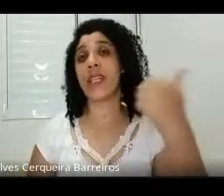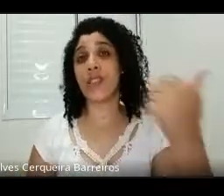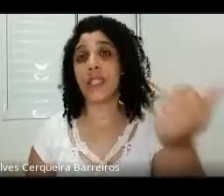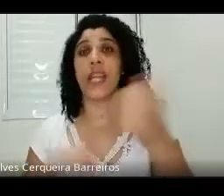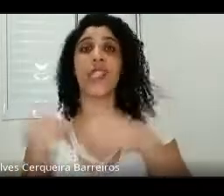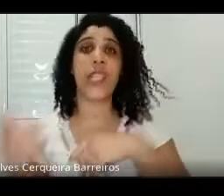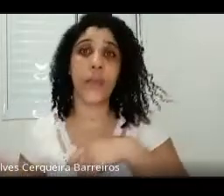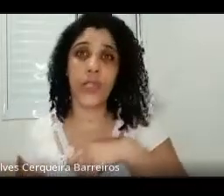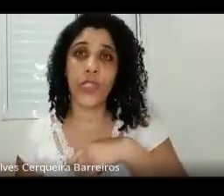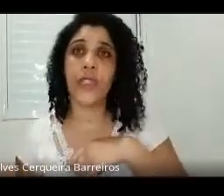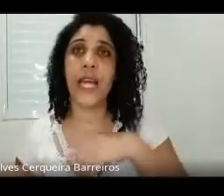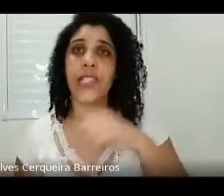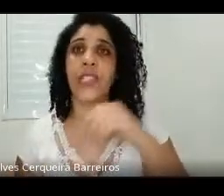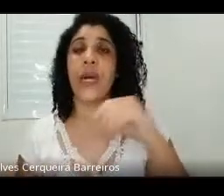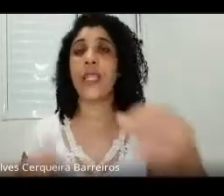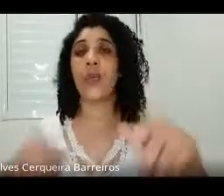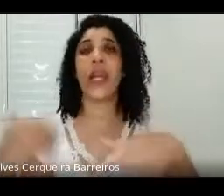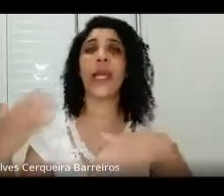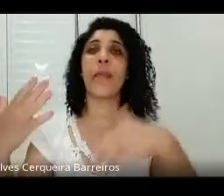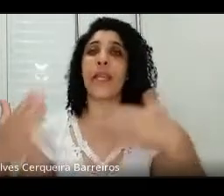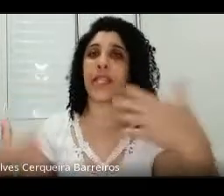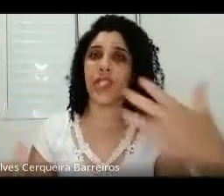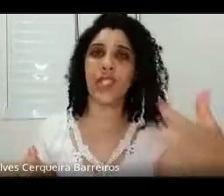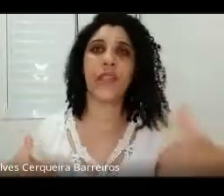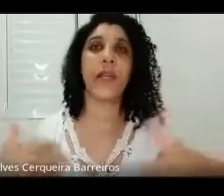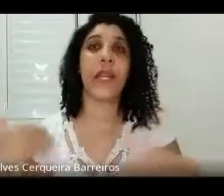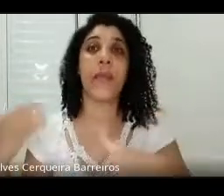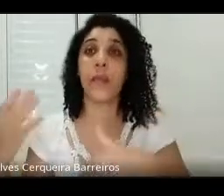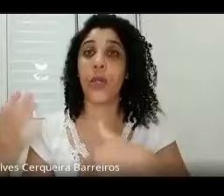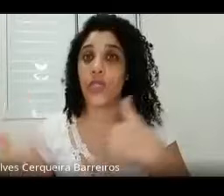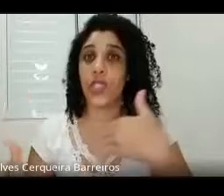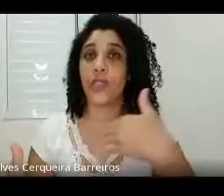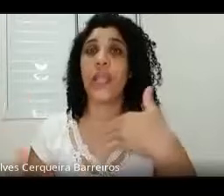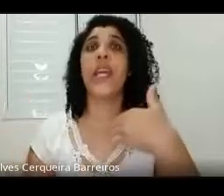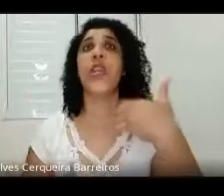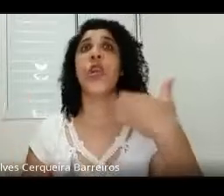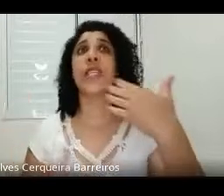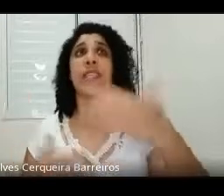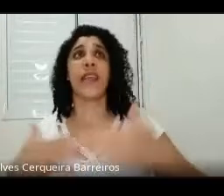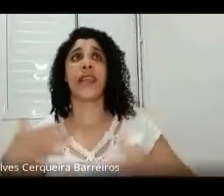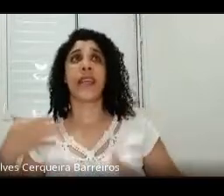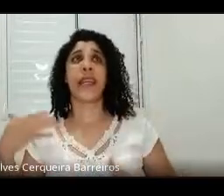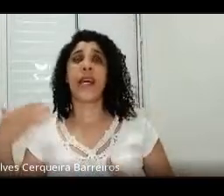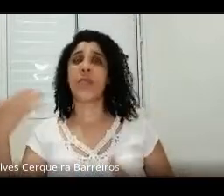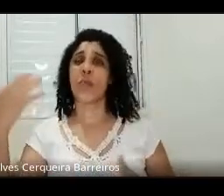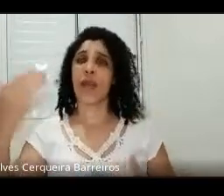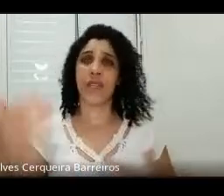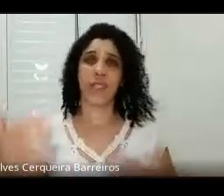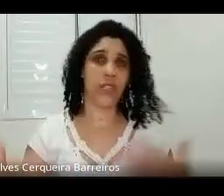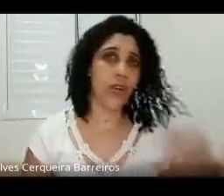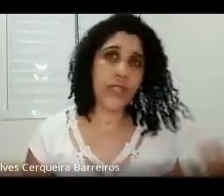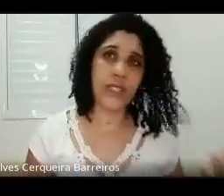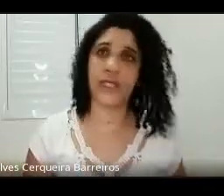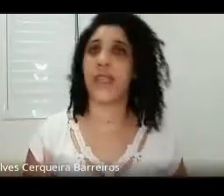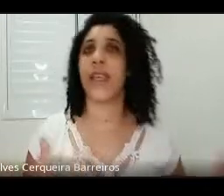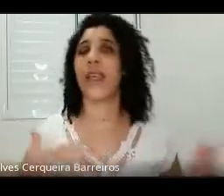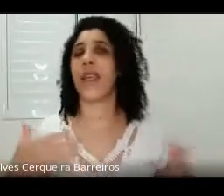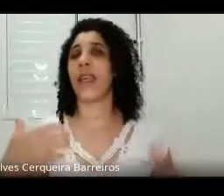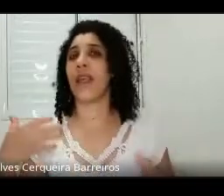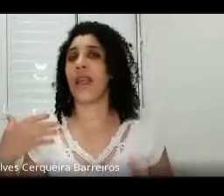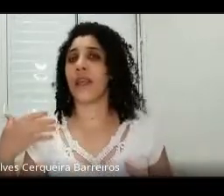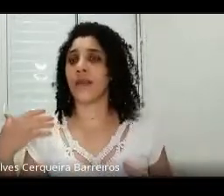tem a criatividade e a produtividade. Então, a língua ela é bem criativa, ela é bem produtiva. Nós criamos palavras novas,